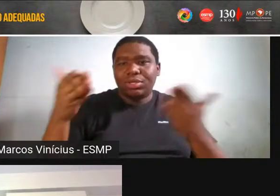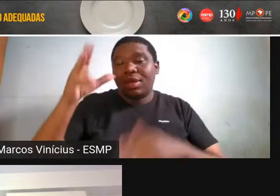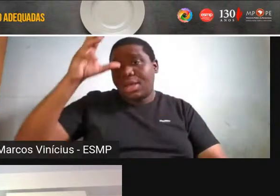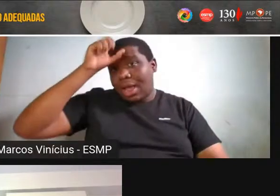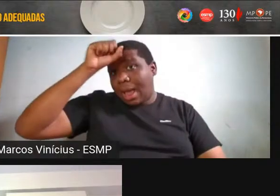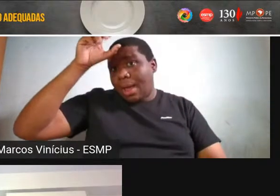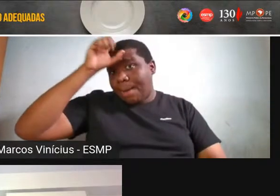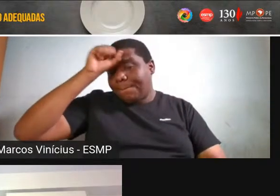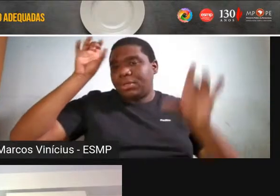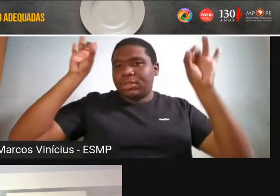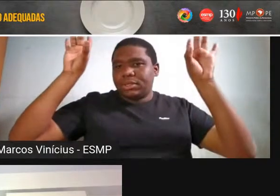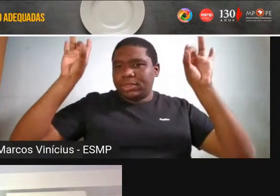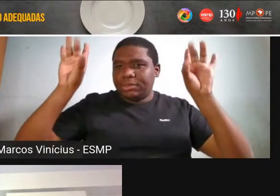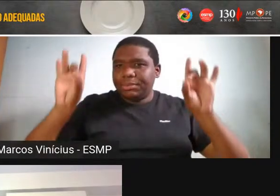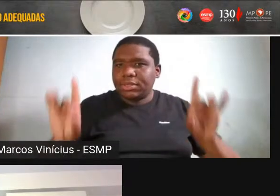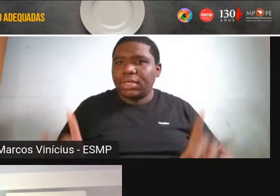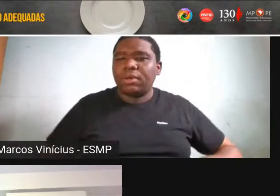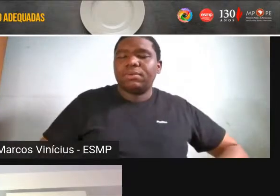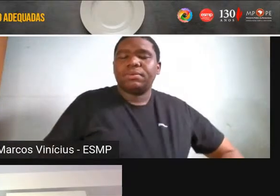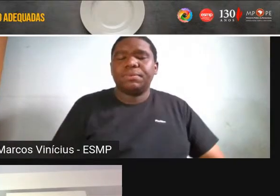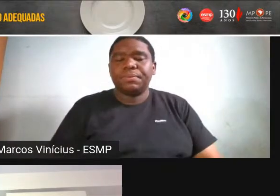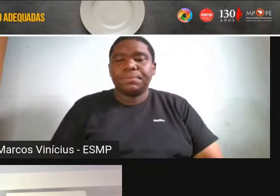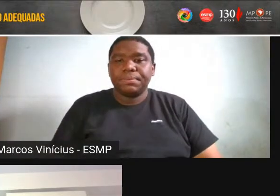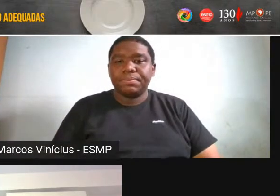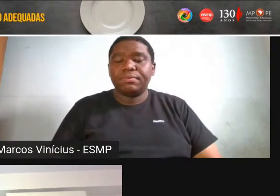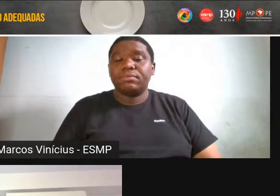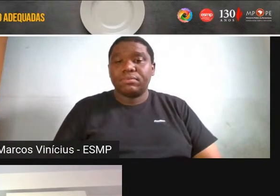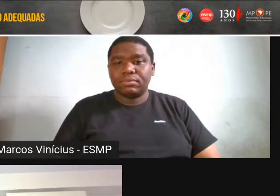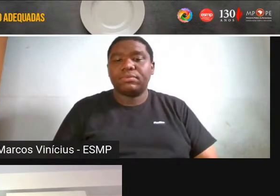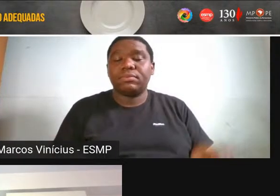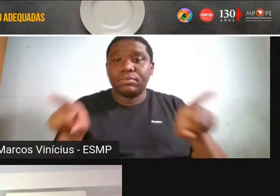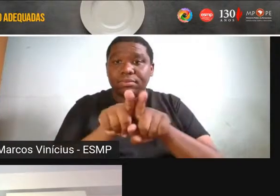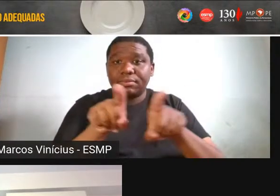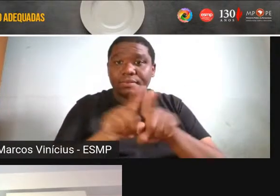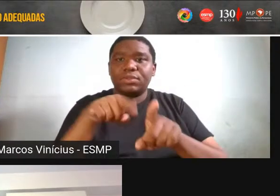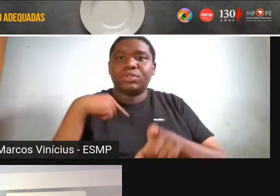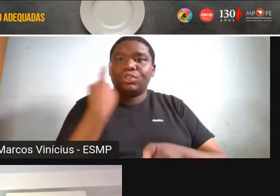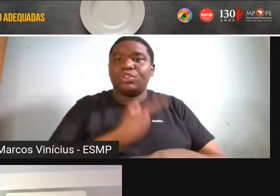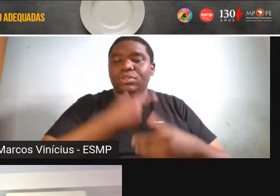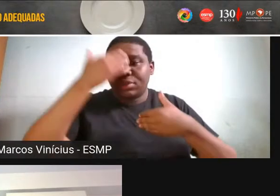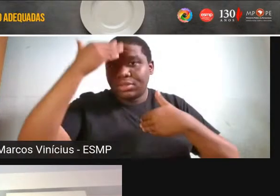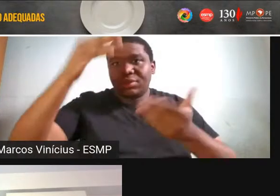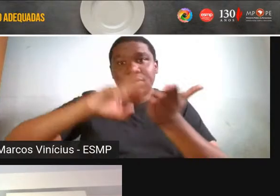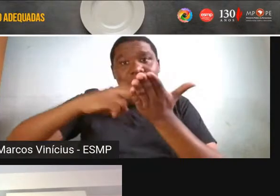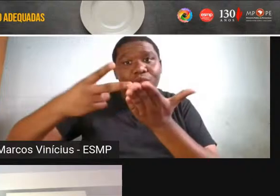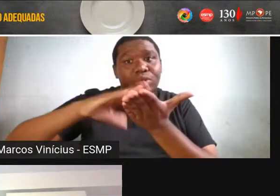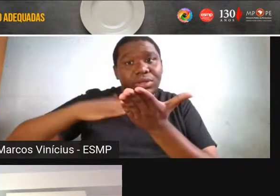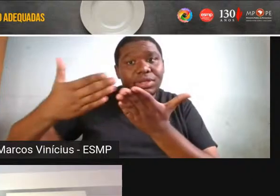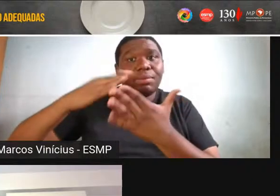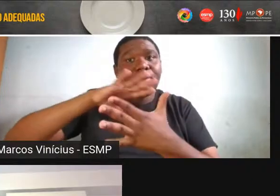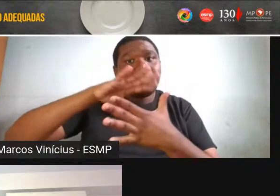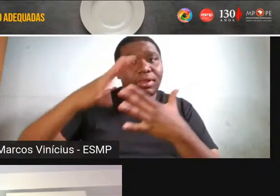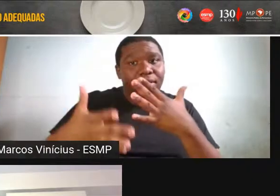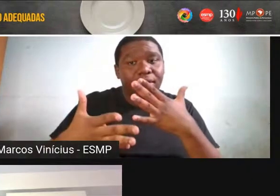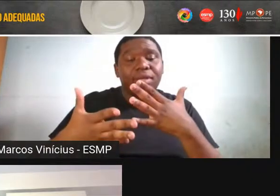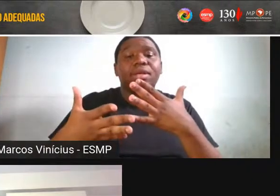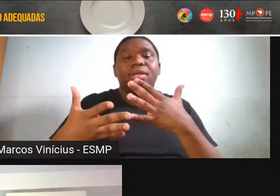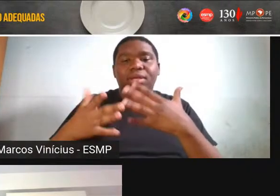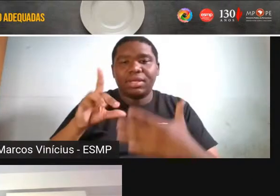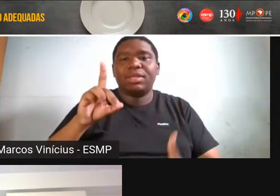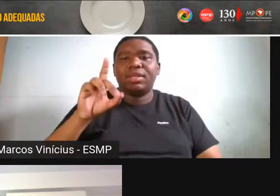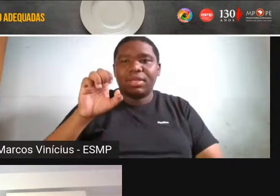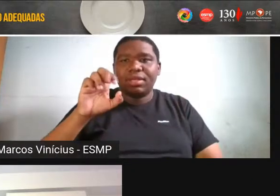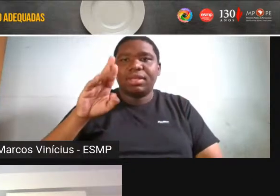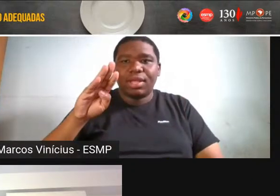traz, né? E coloco aqui também os nossos agradecimentos aos nossos intérpretes de Libras, Débora, Wesley